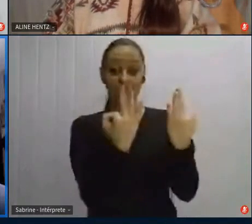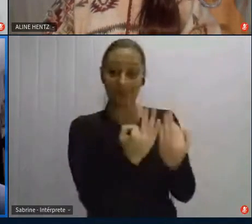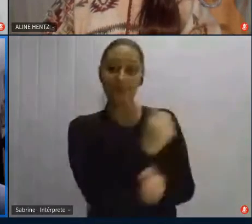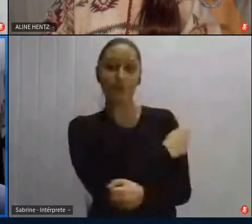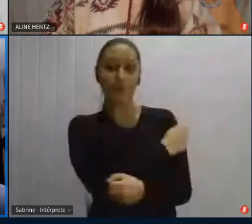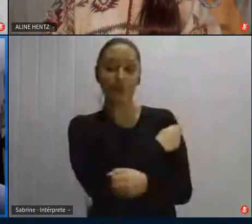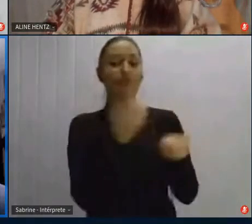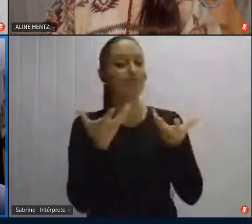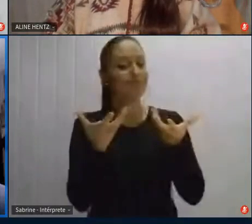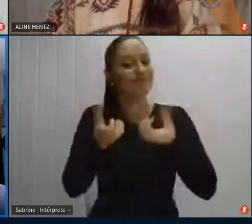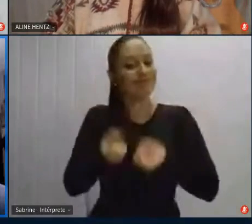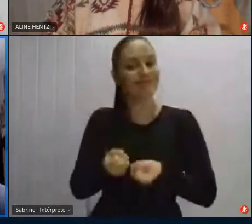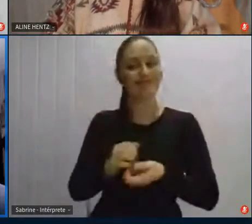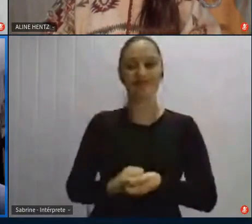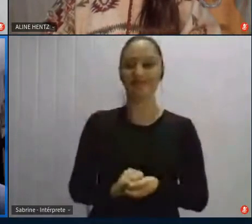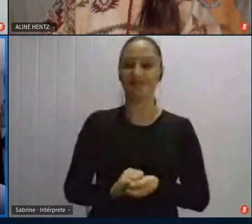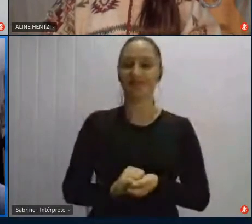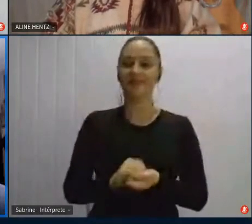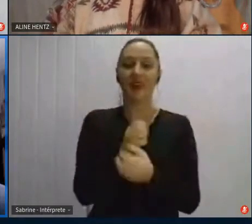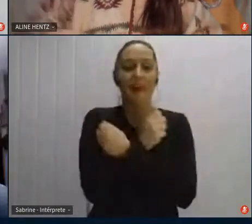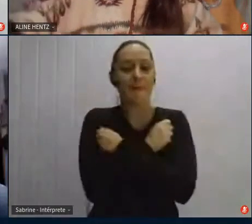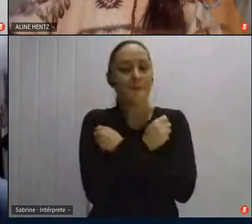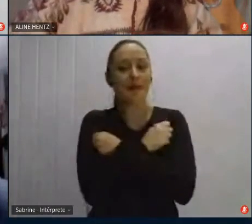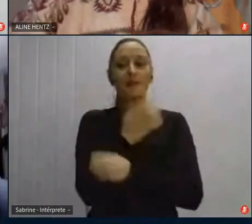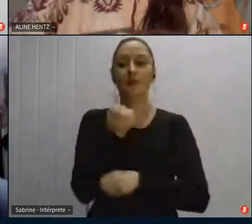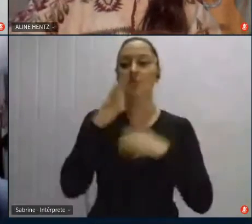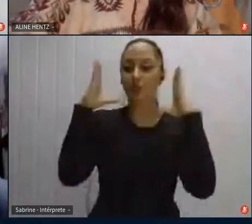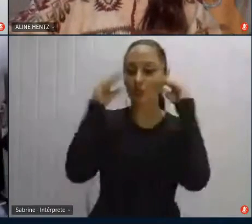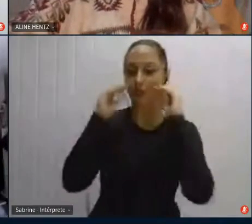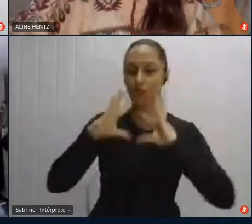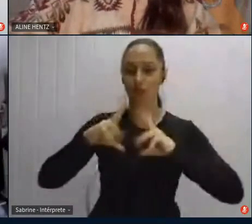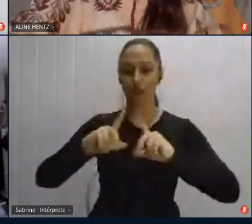grande abraço e uma boa noite para todos.